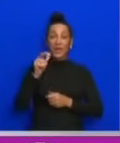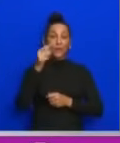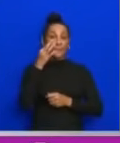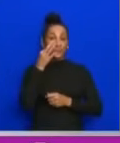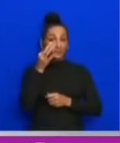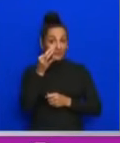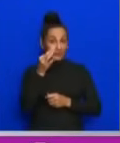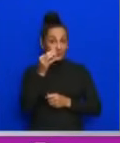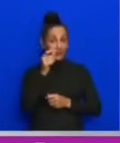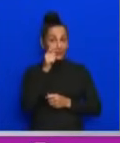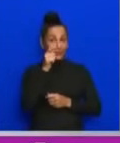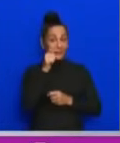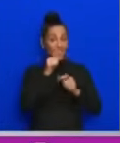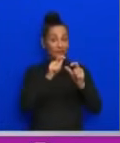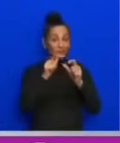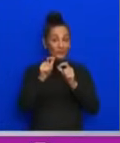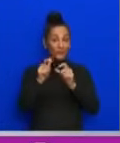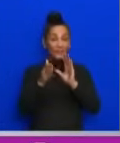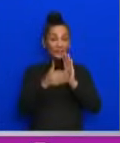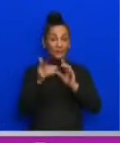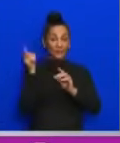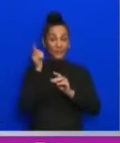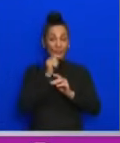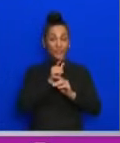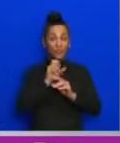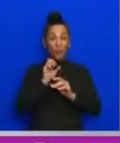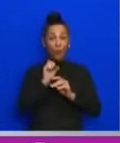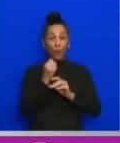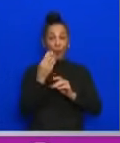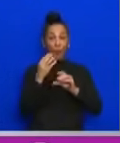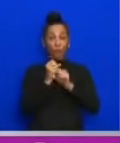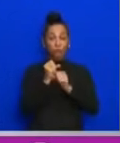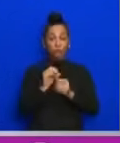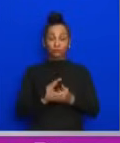fique atenta, fique atento para saber de onde são as apostas premiadas ou se o prêmio está